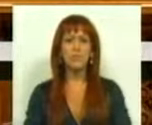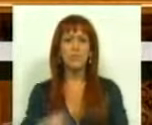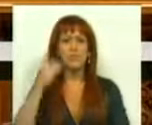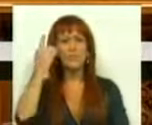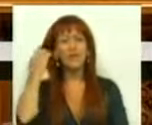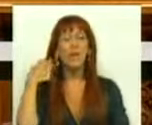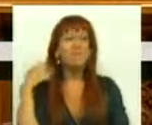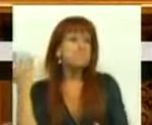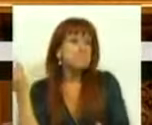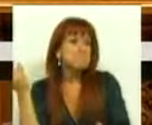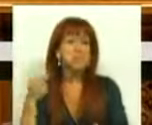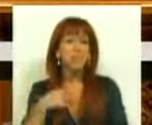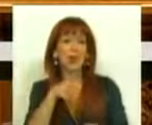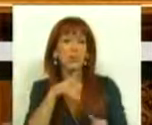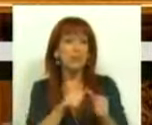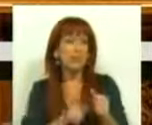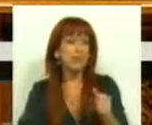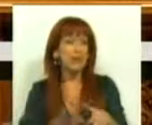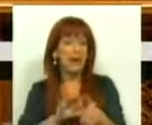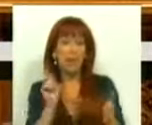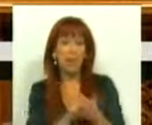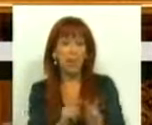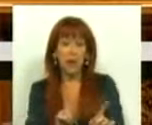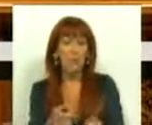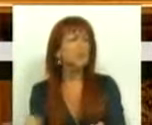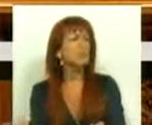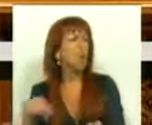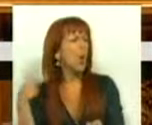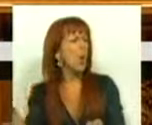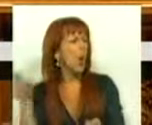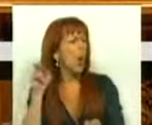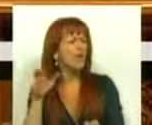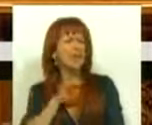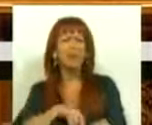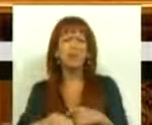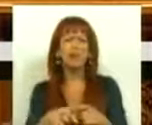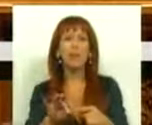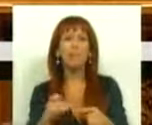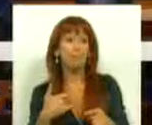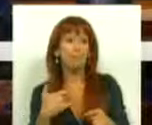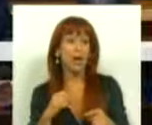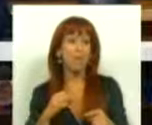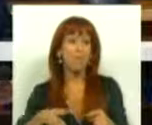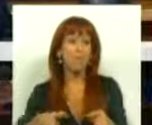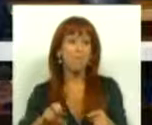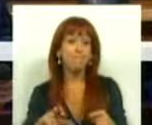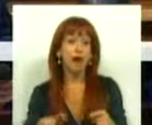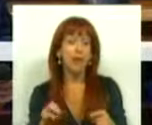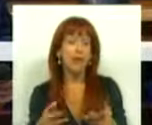não era suposto intervir novamente sobre este ponto, mas depois de ouvir a intervenção do deputado Pedro Marques,